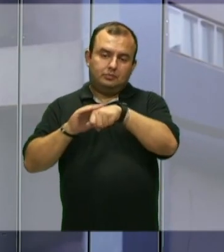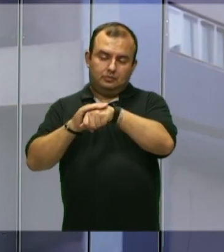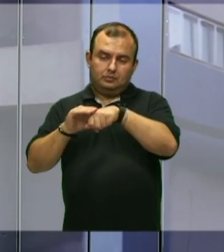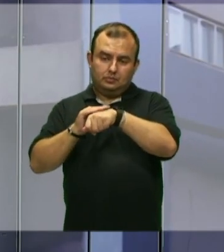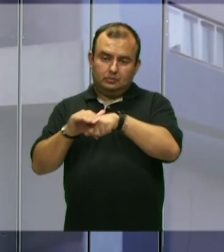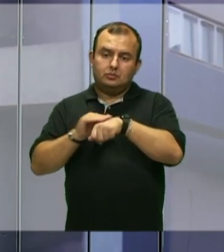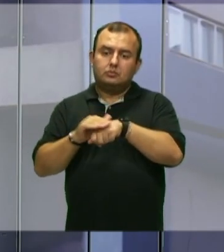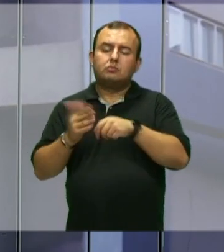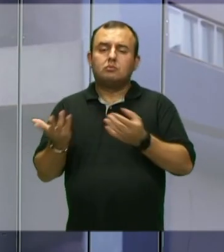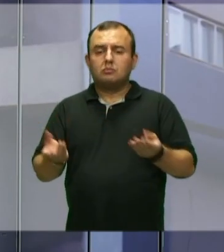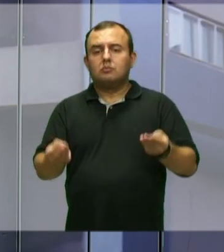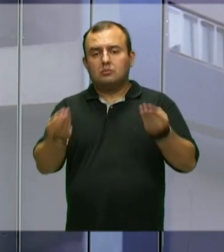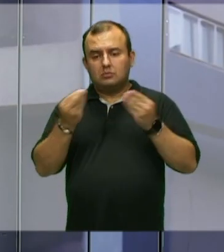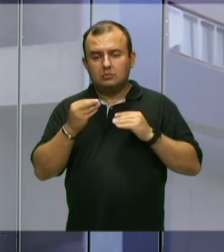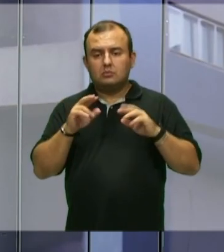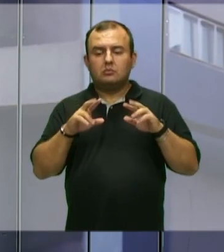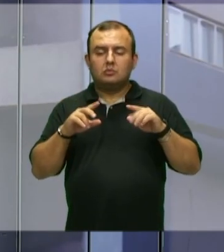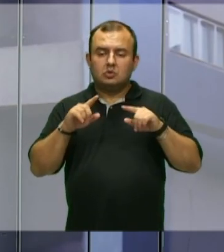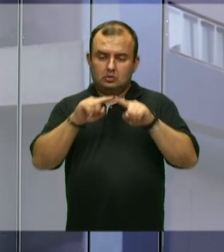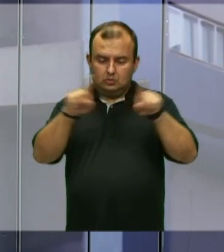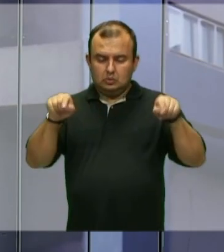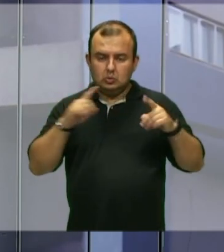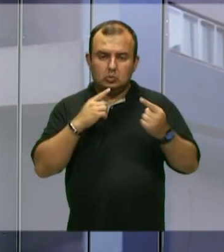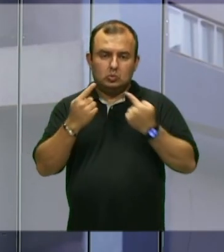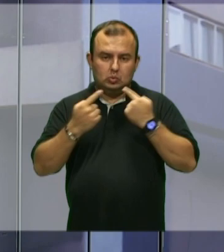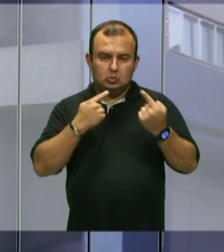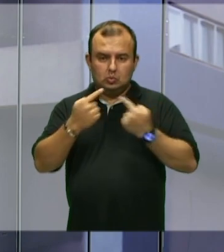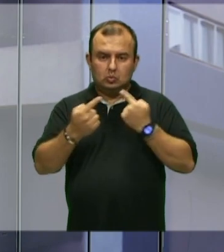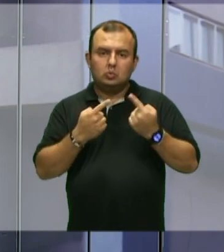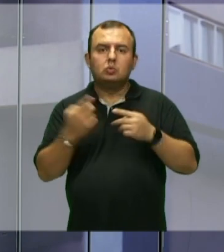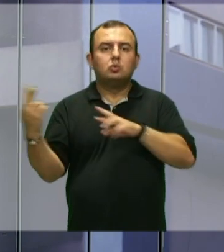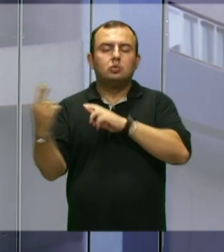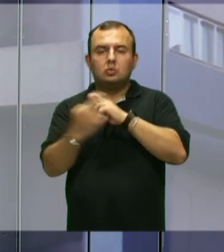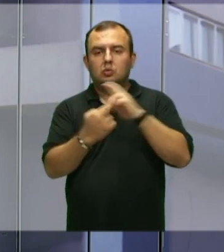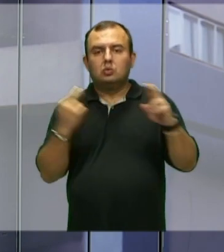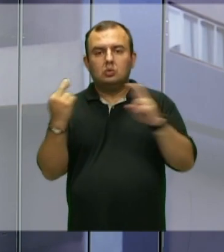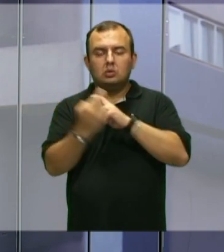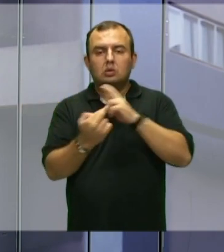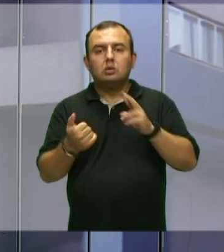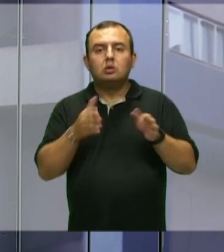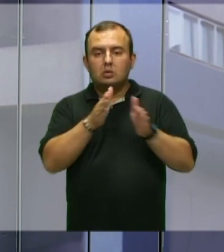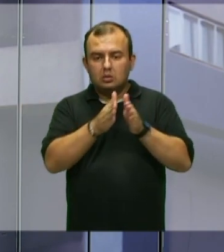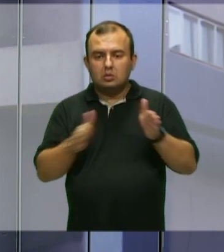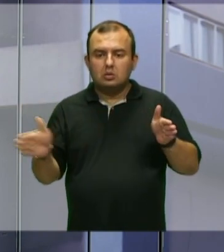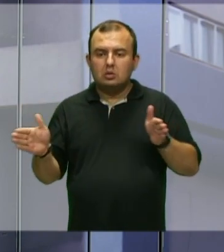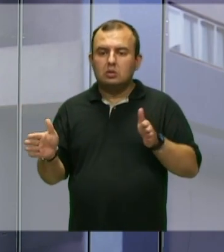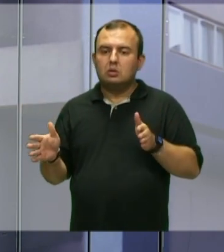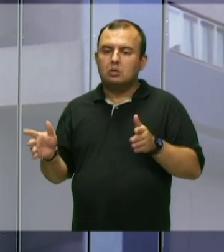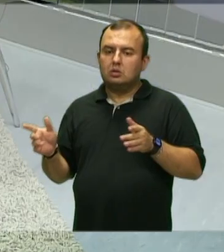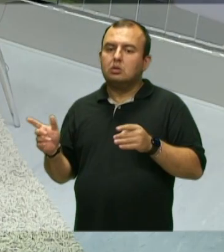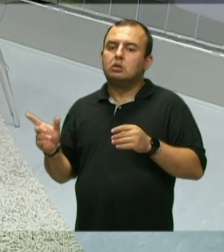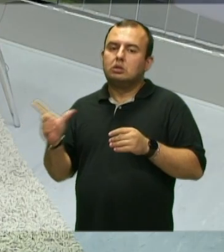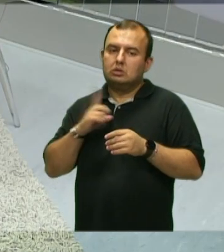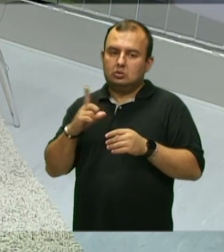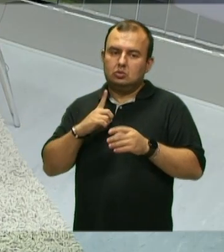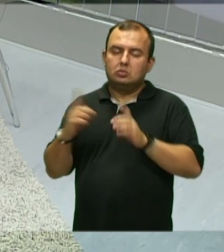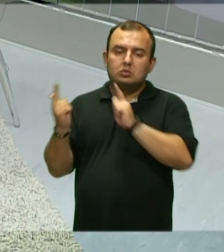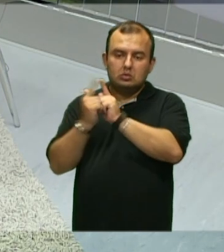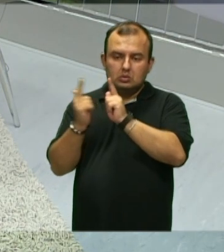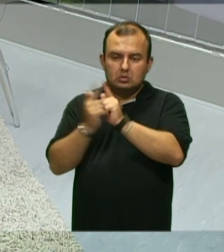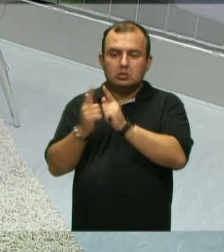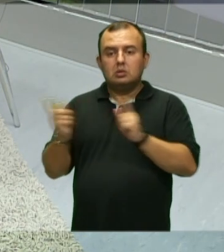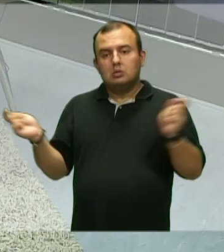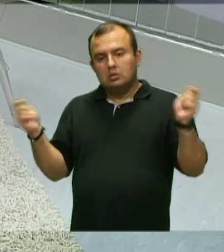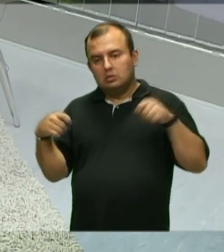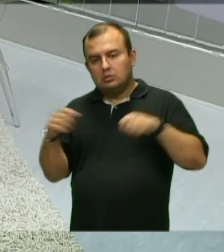demanda chegou até o nosso gabinete com relação à prorrogação desse prazo. Consultas de viabilidade, na verdade. Justamente.